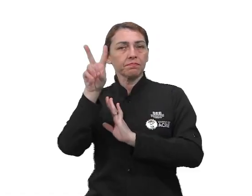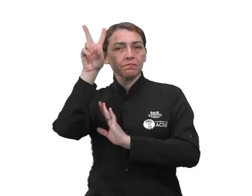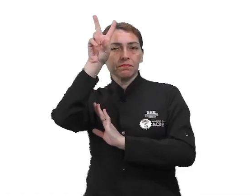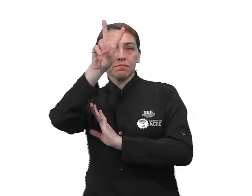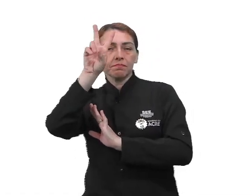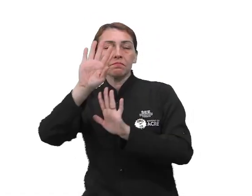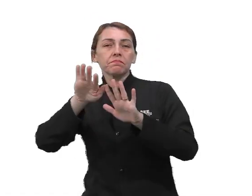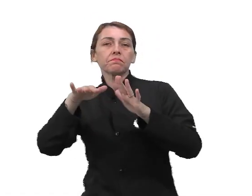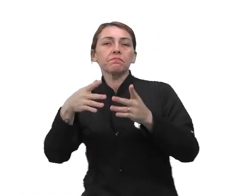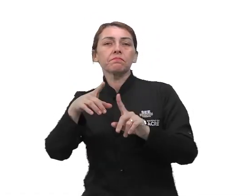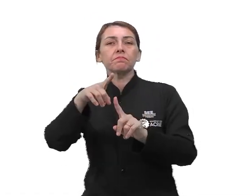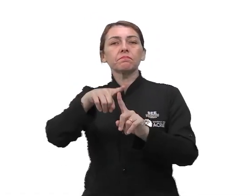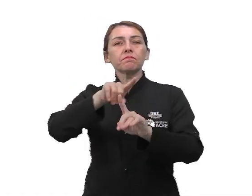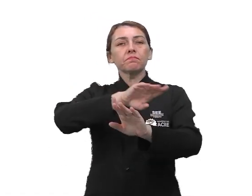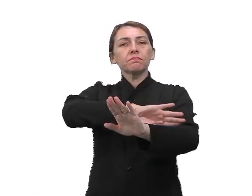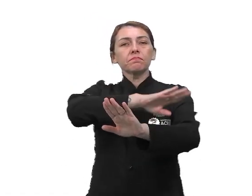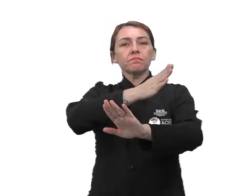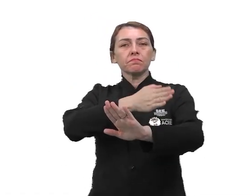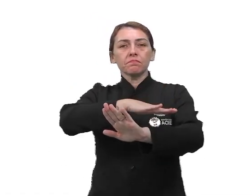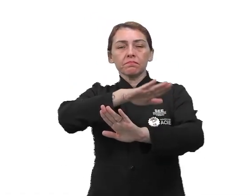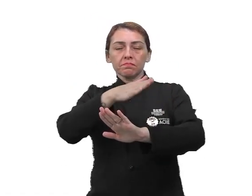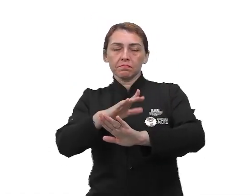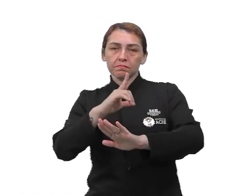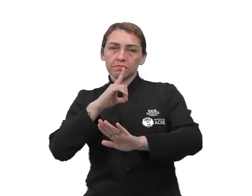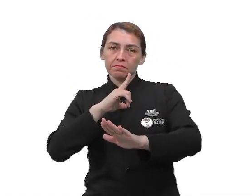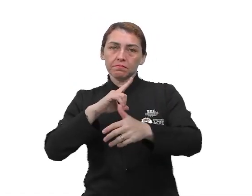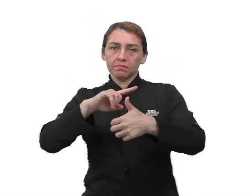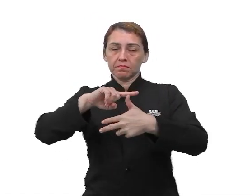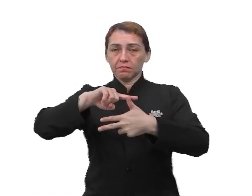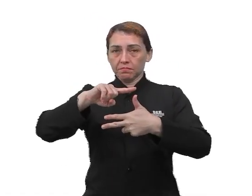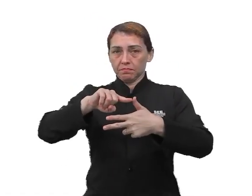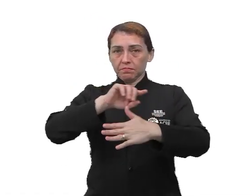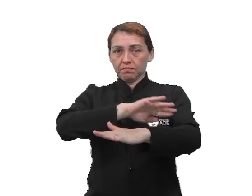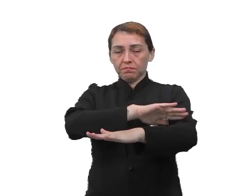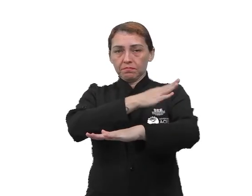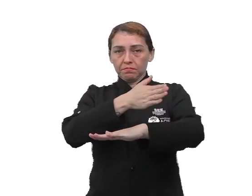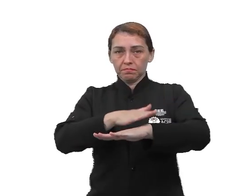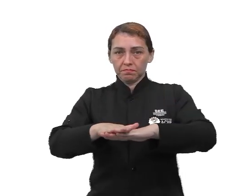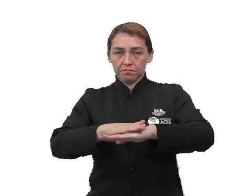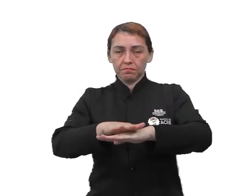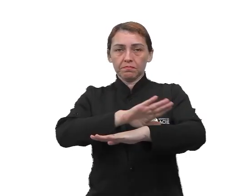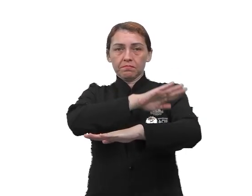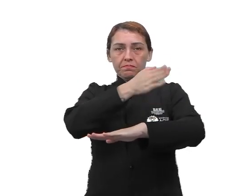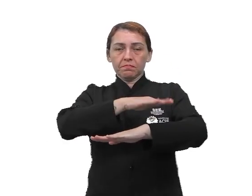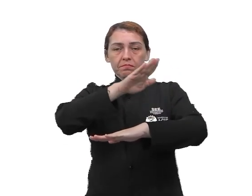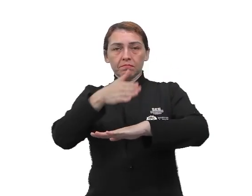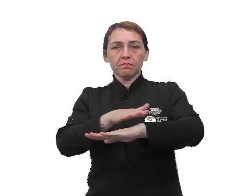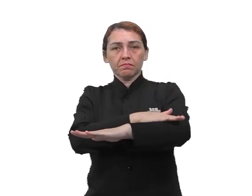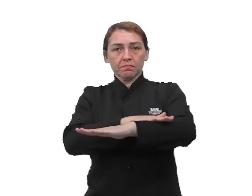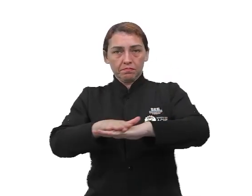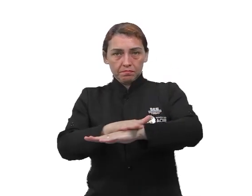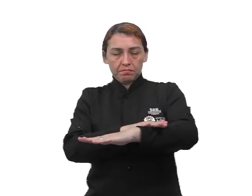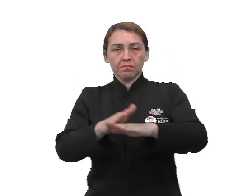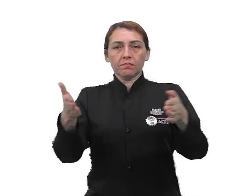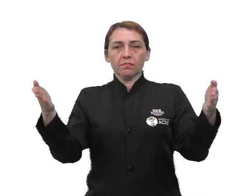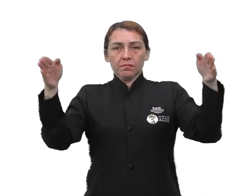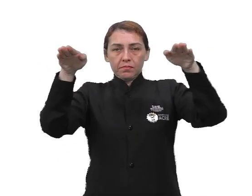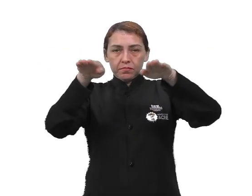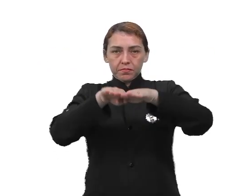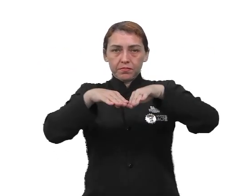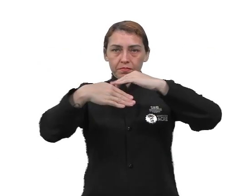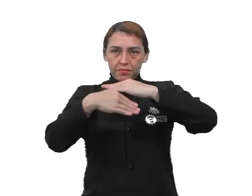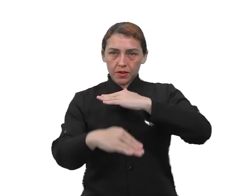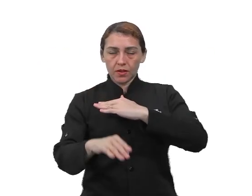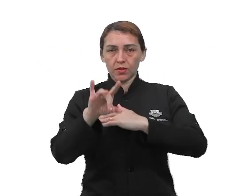relembrar quais são as formas de relevo, tá? Então nós temos aí os planaltos, as montanhas, as planícies e as depressões, tá?